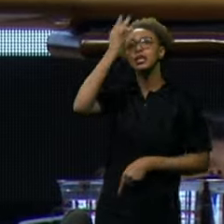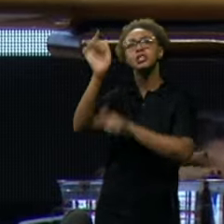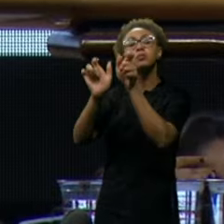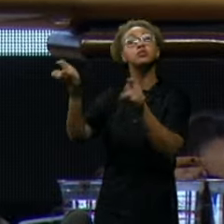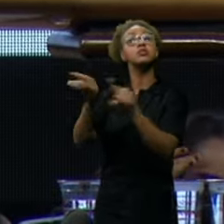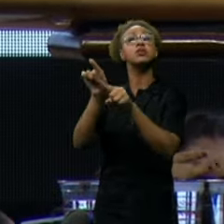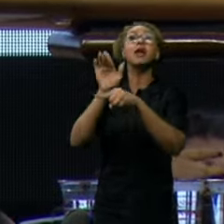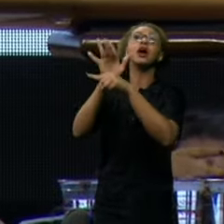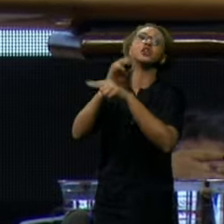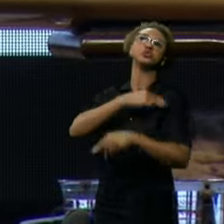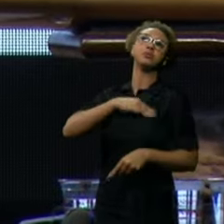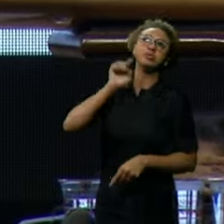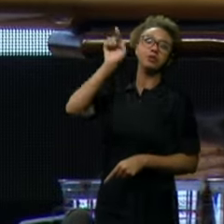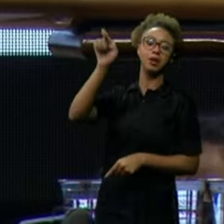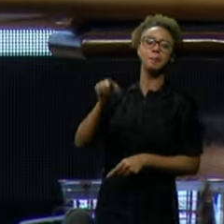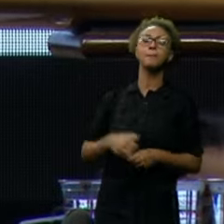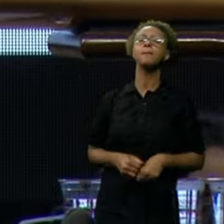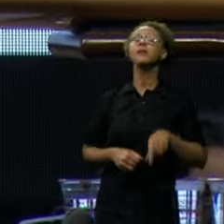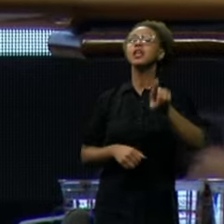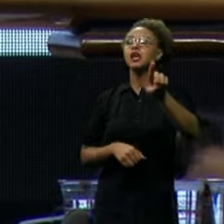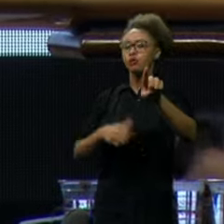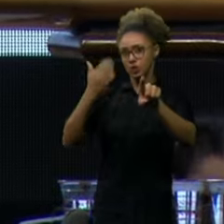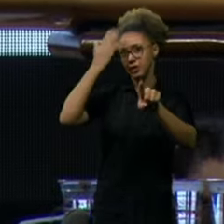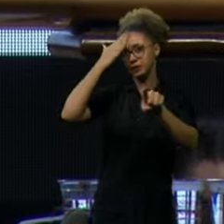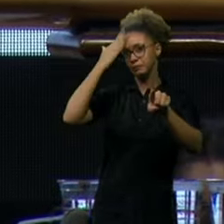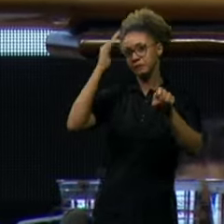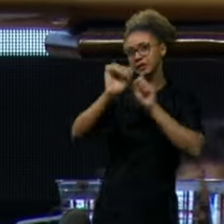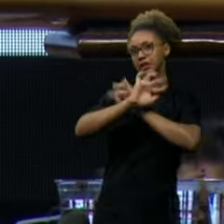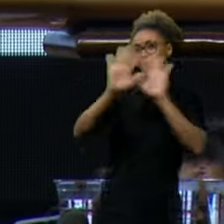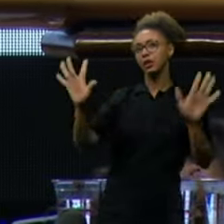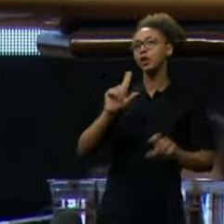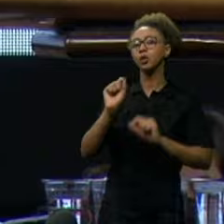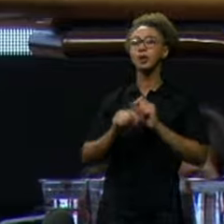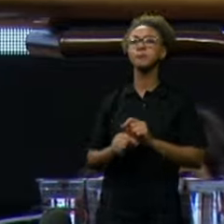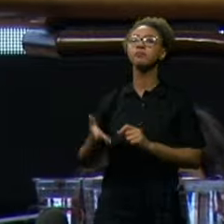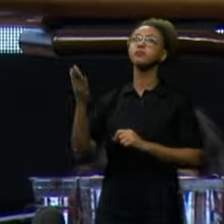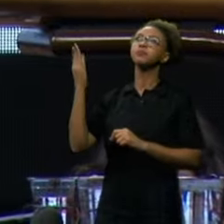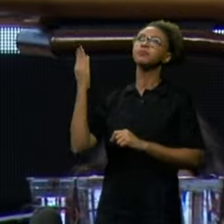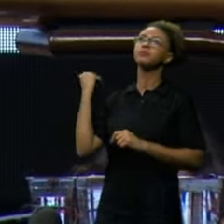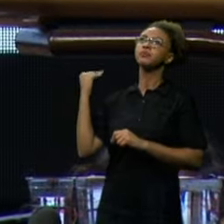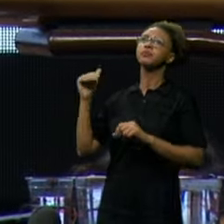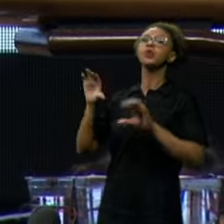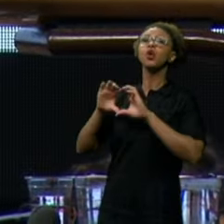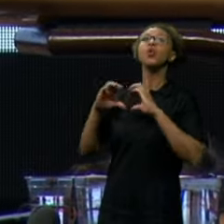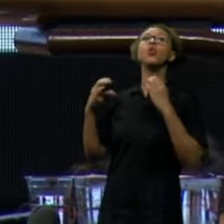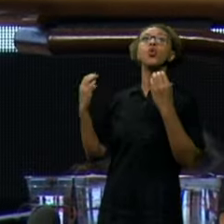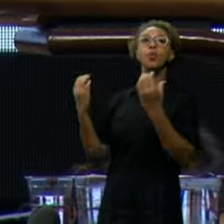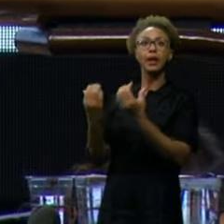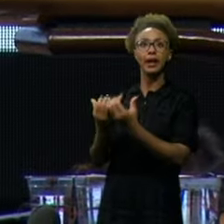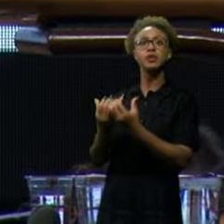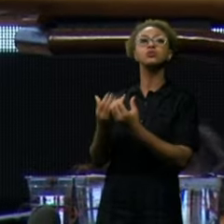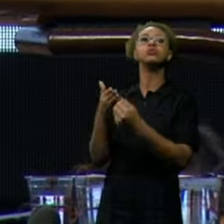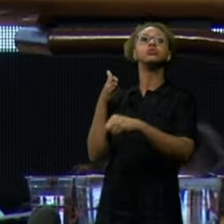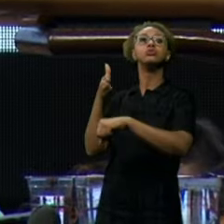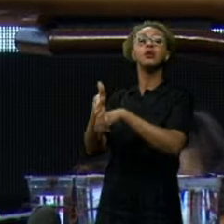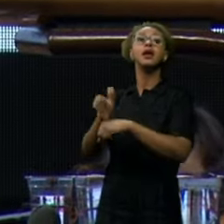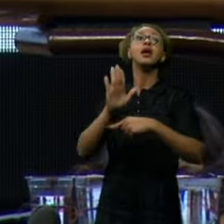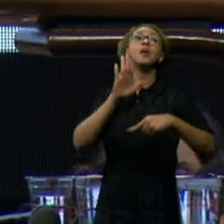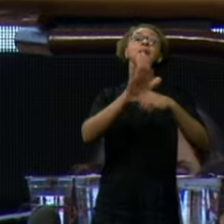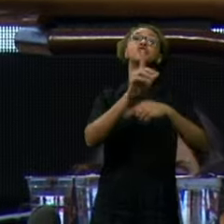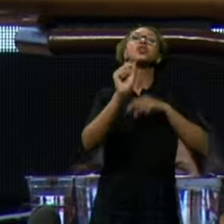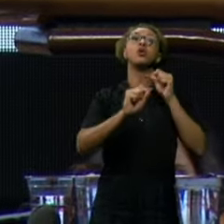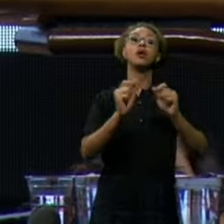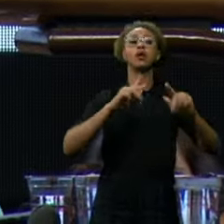abastece o campo missionário só para você ter noção dessa vez a gente foi no congresso a fim de tornar alvo a população quilombola